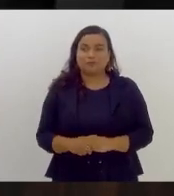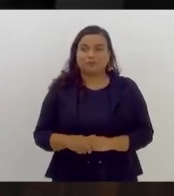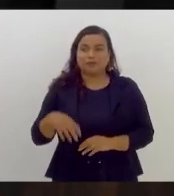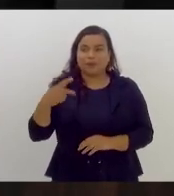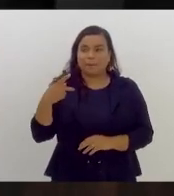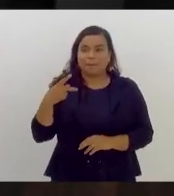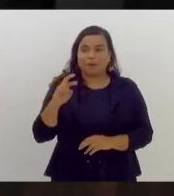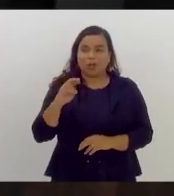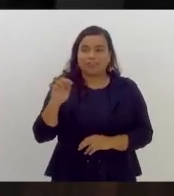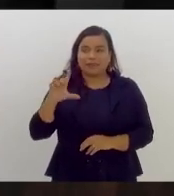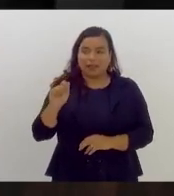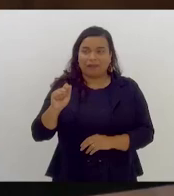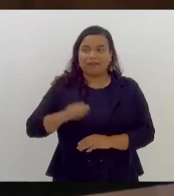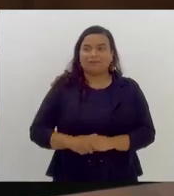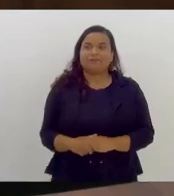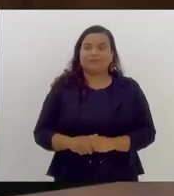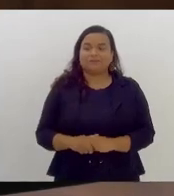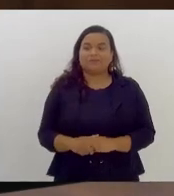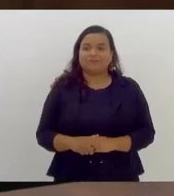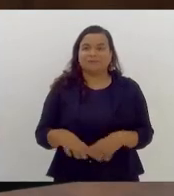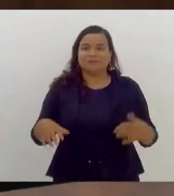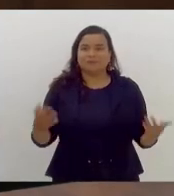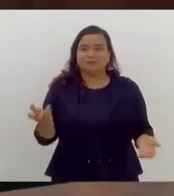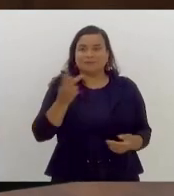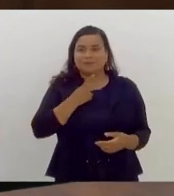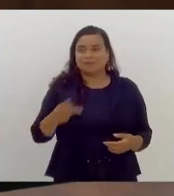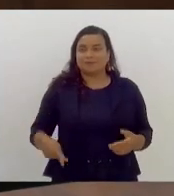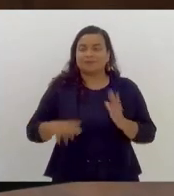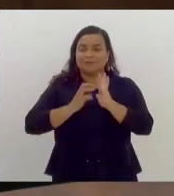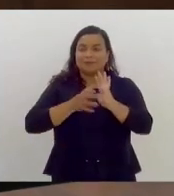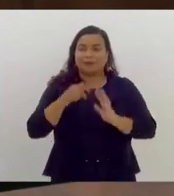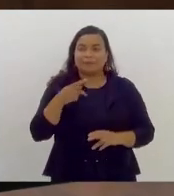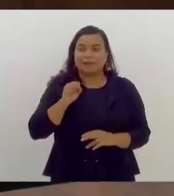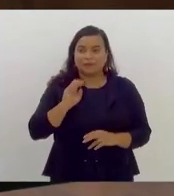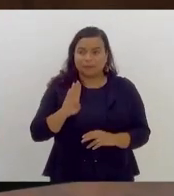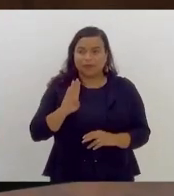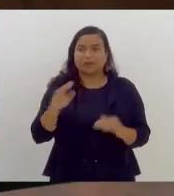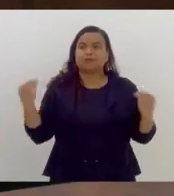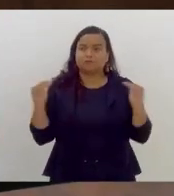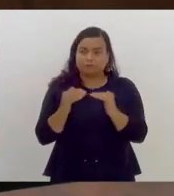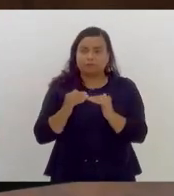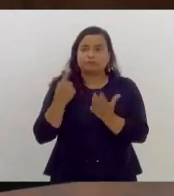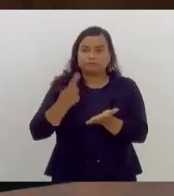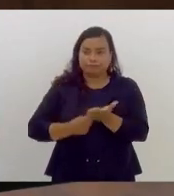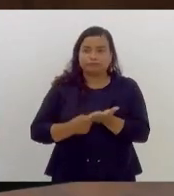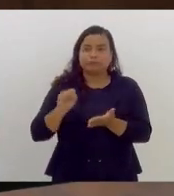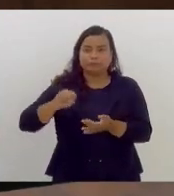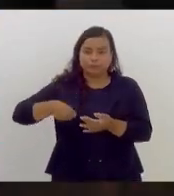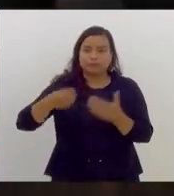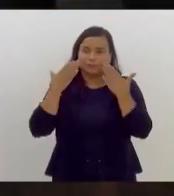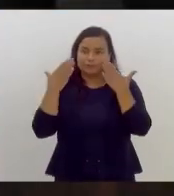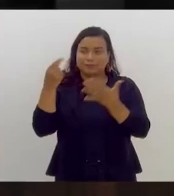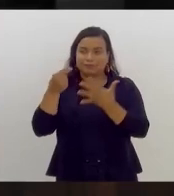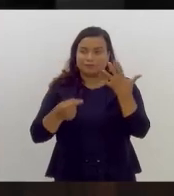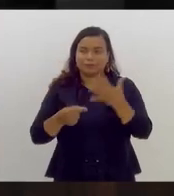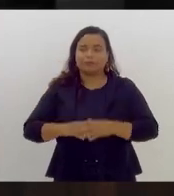Portela. Presidente, PSB também caminha sim aos destaques, conforme acordo no Colégio de Líderes.